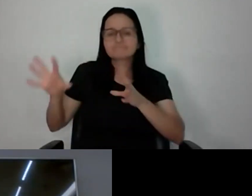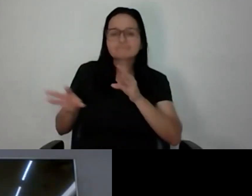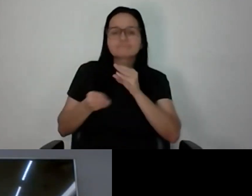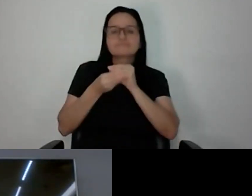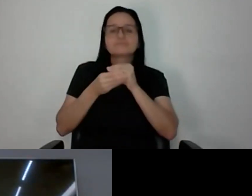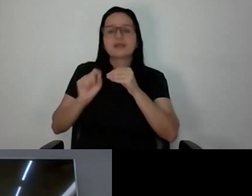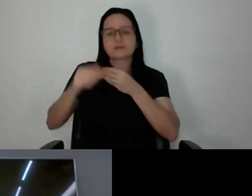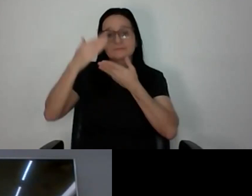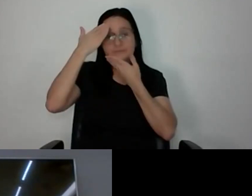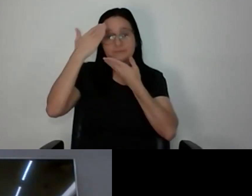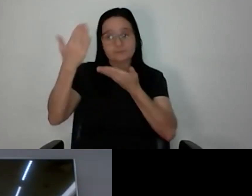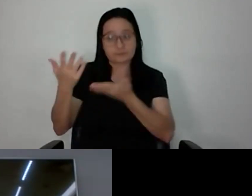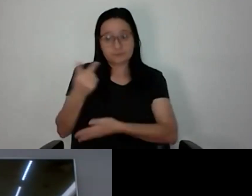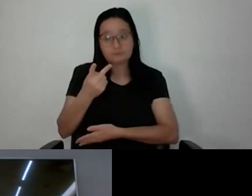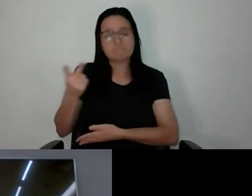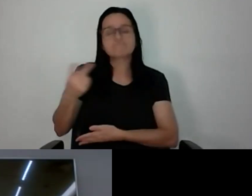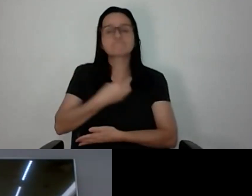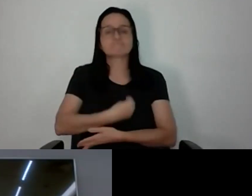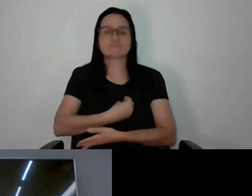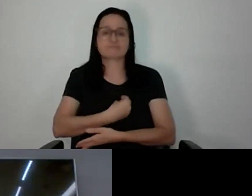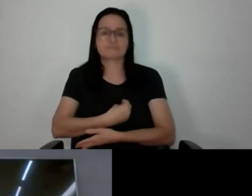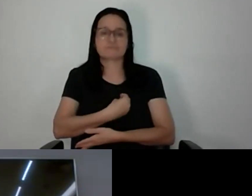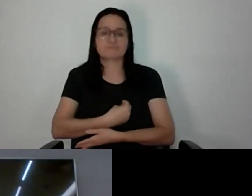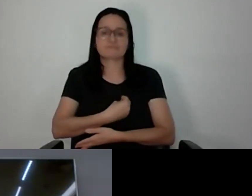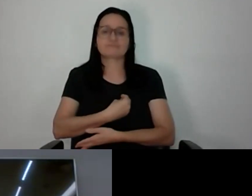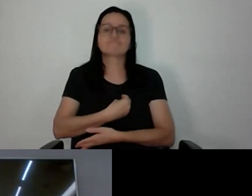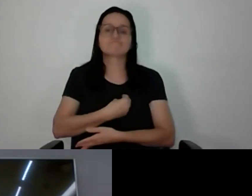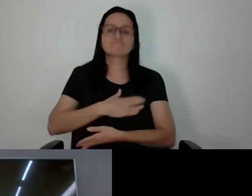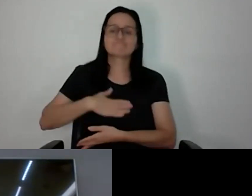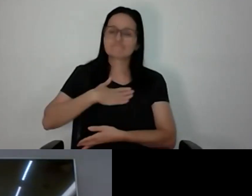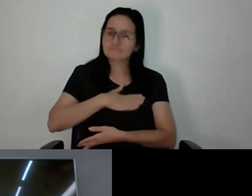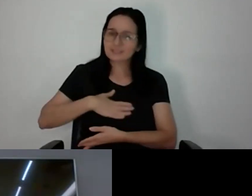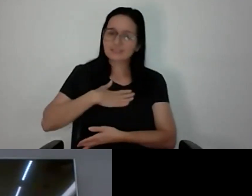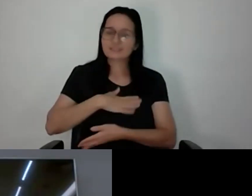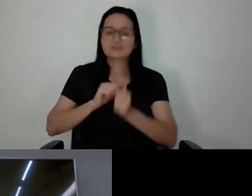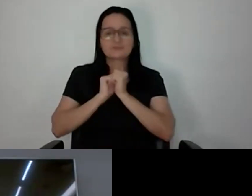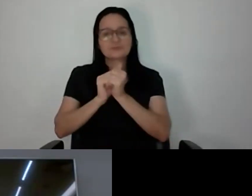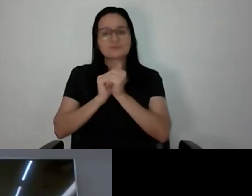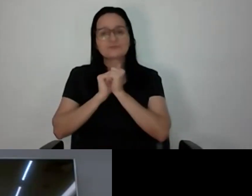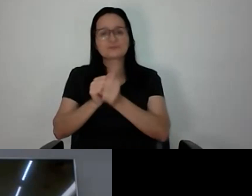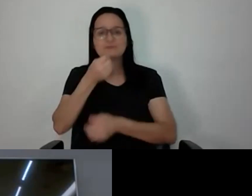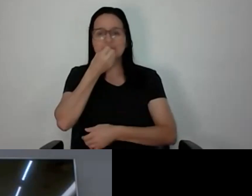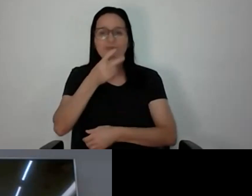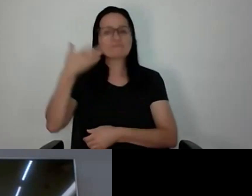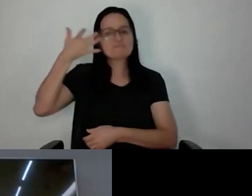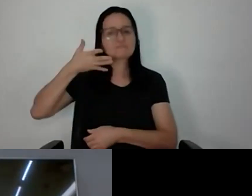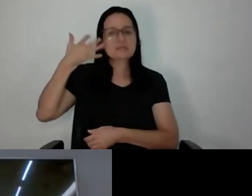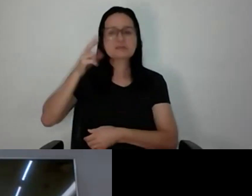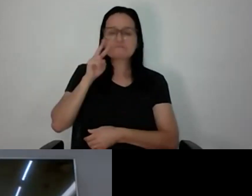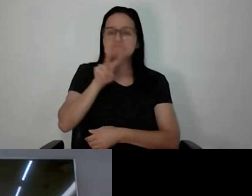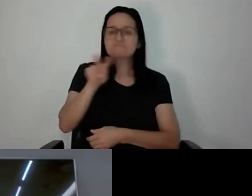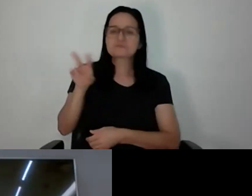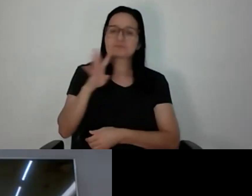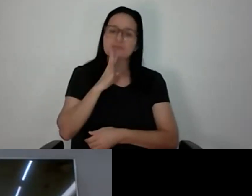gostaria de agradecê-los imensamente a generosidade da participação. Muito bom ouvi-los, muito bom conhecê-los.